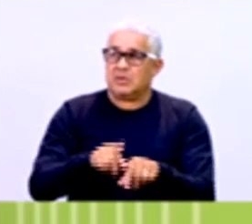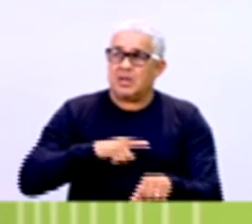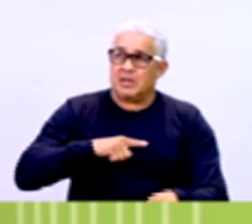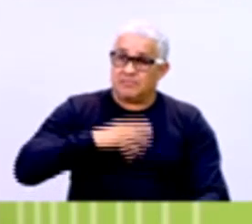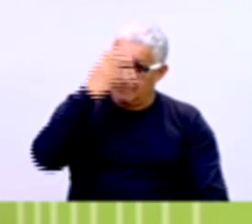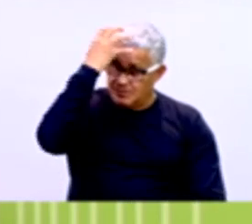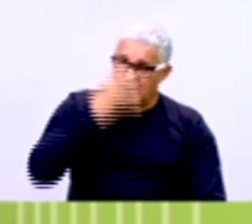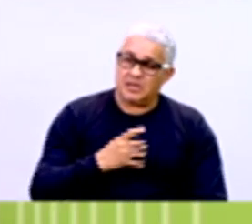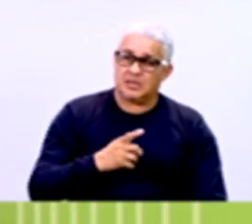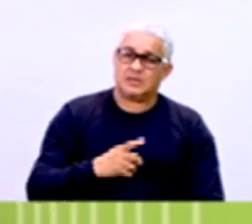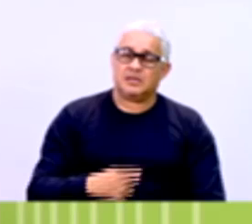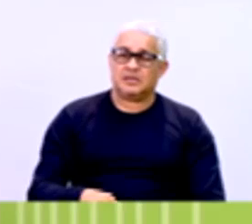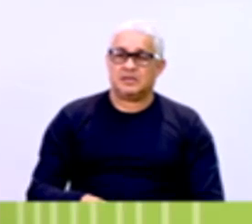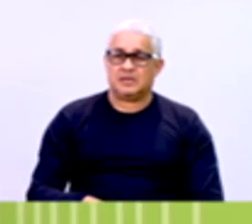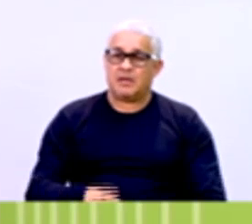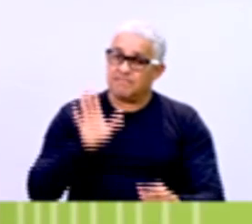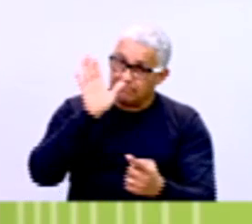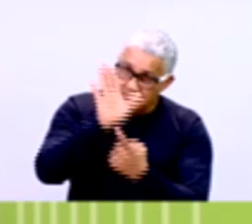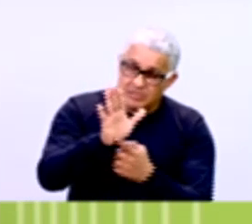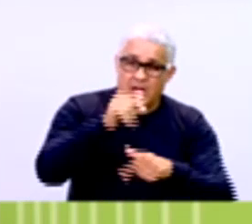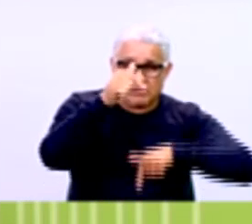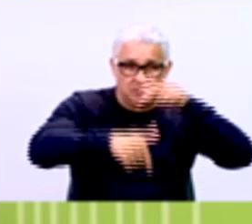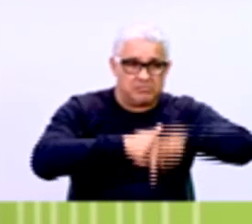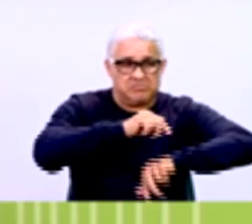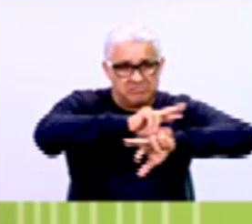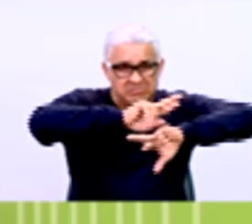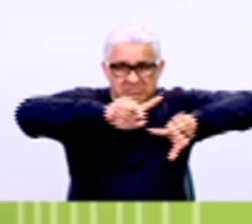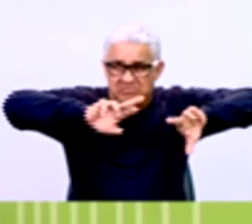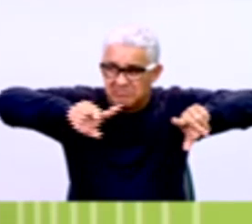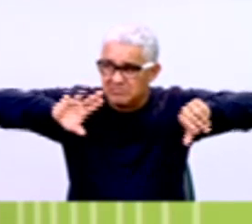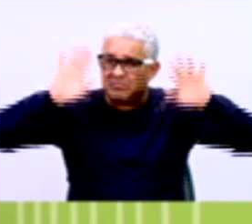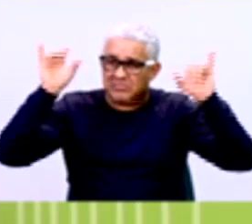que colocam, que apontam que vários trabalhadores